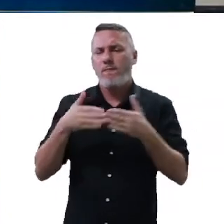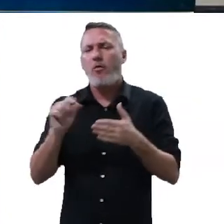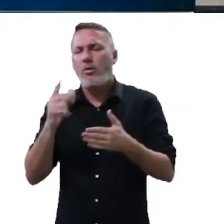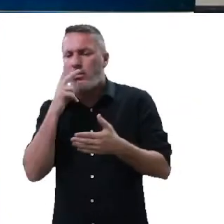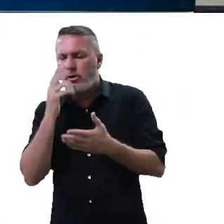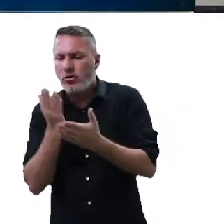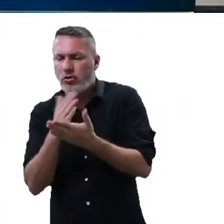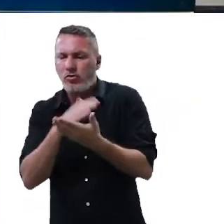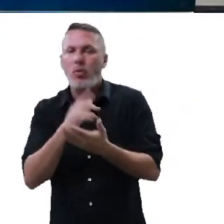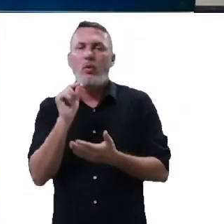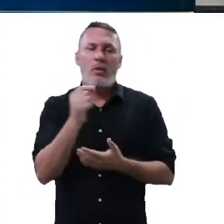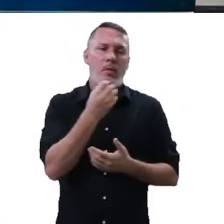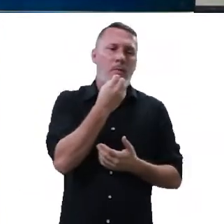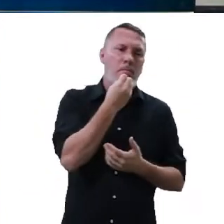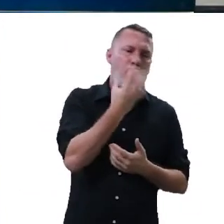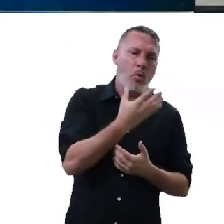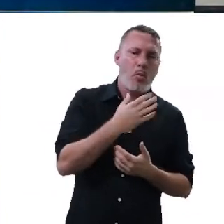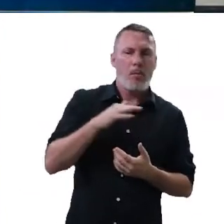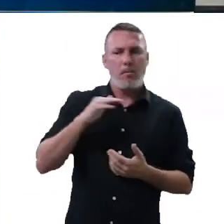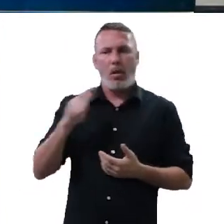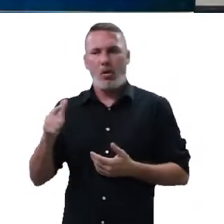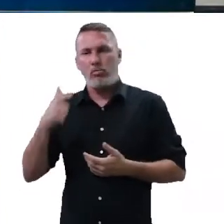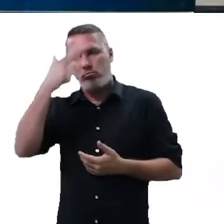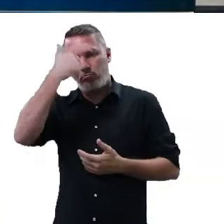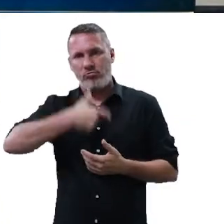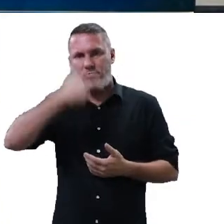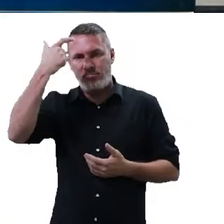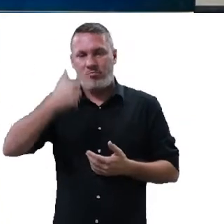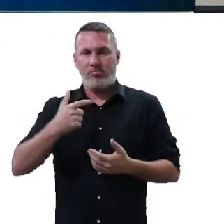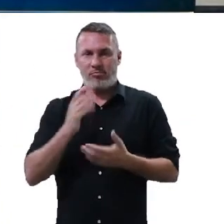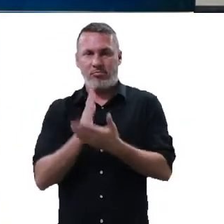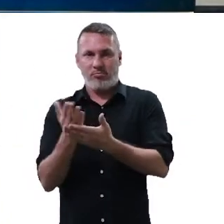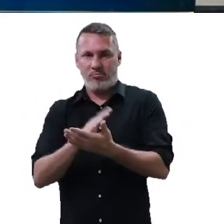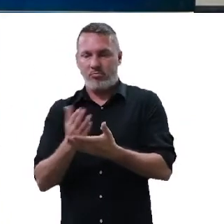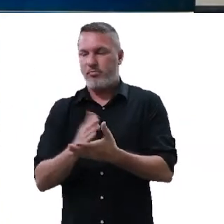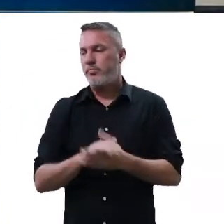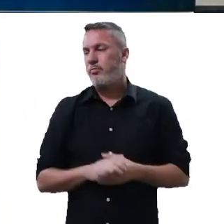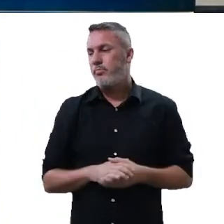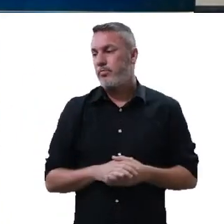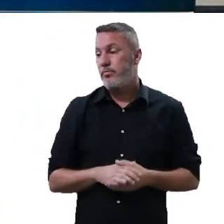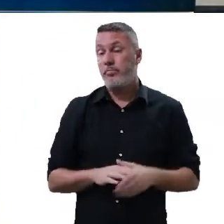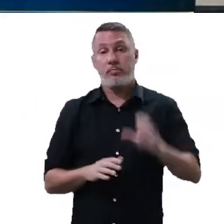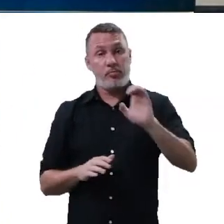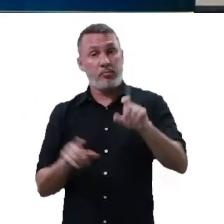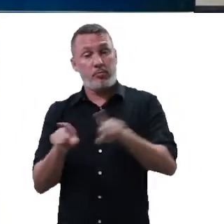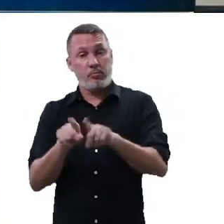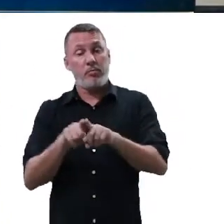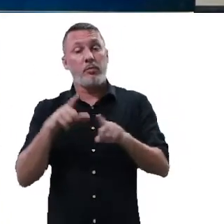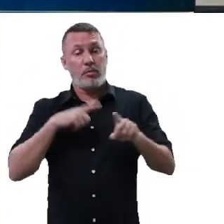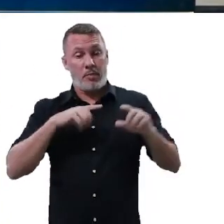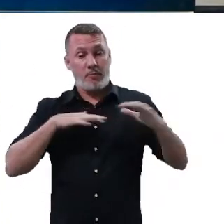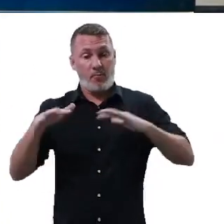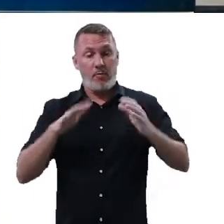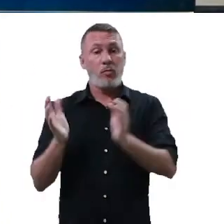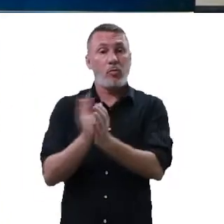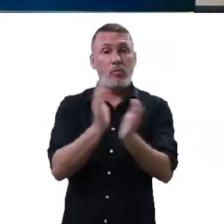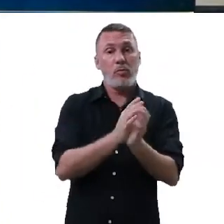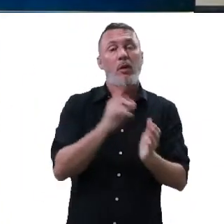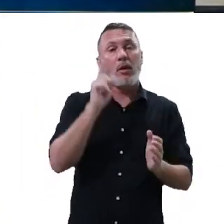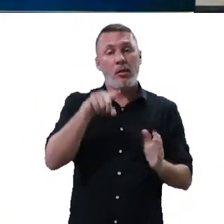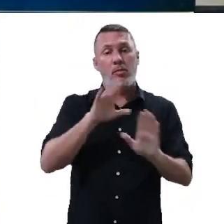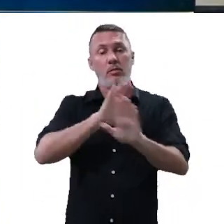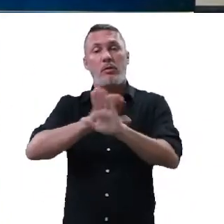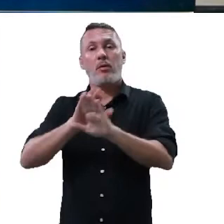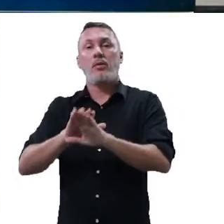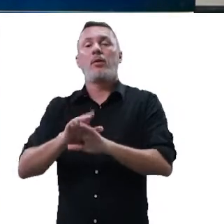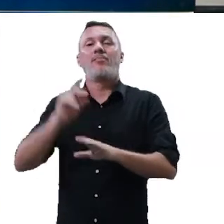que dividia a realidade entre o bem e o mal, opostos. E os cínicos também é um outro movimento presente